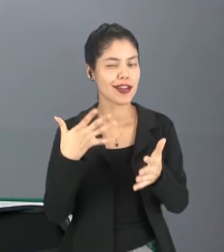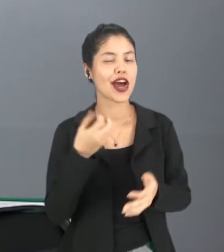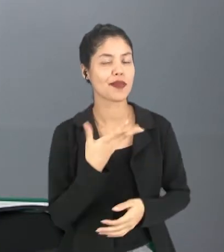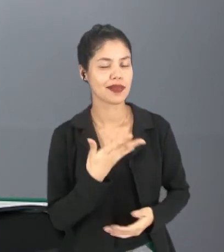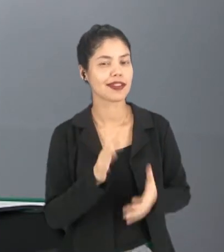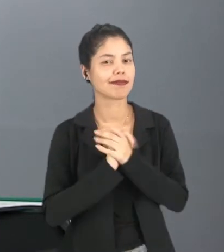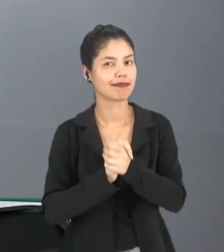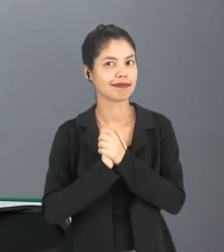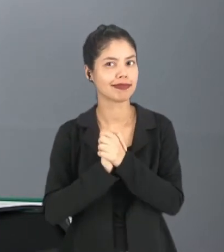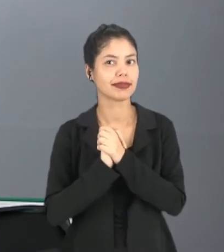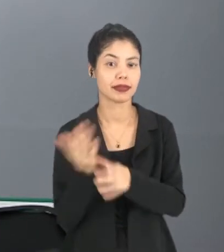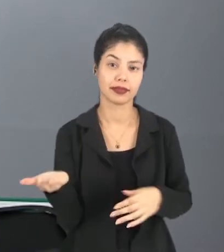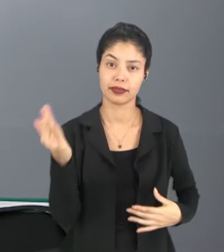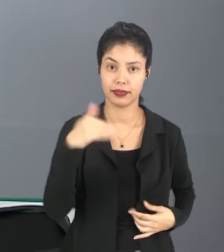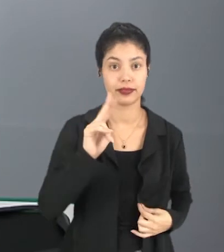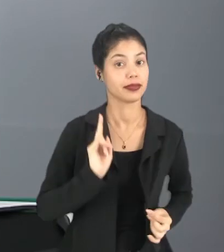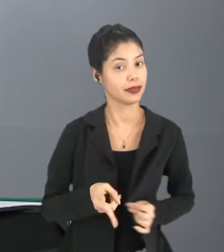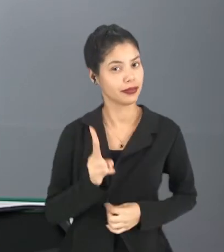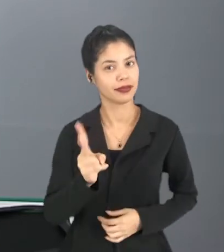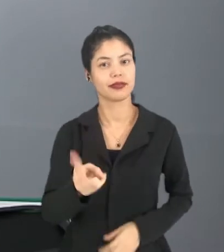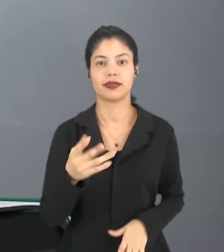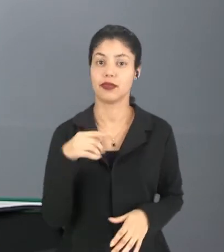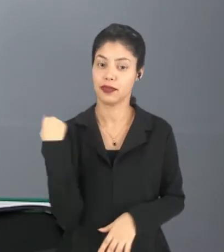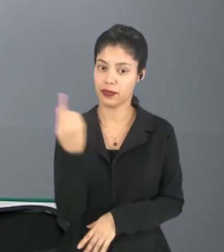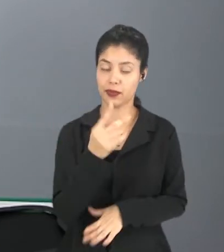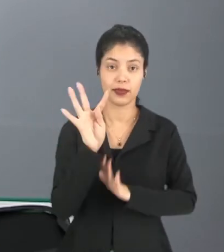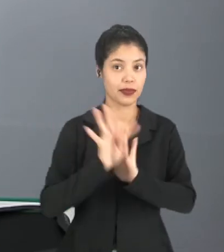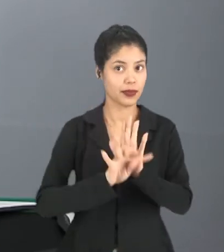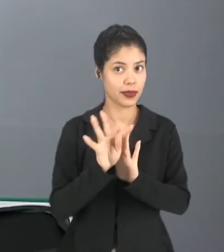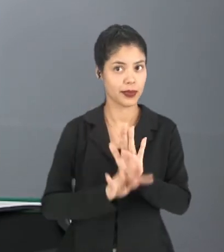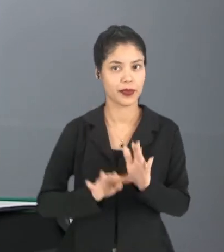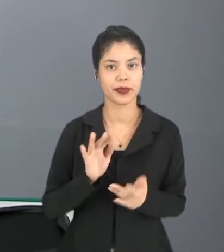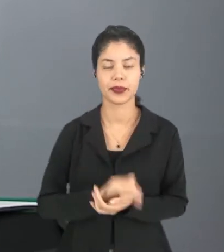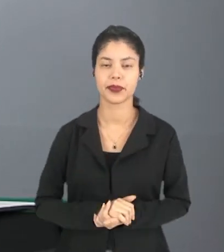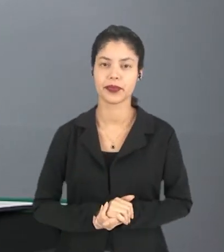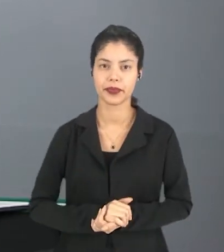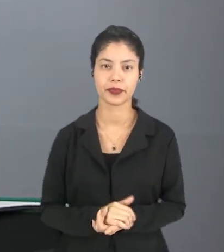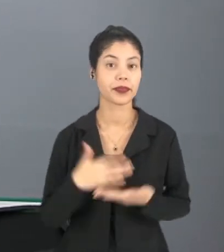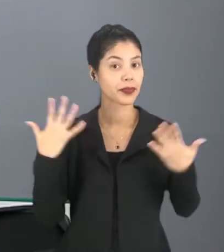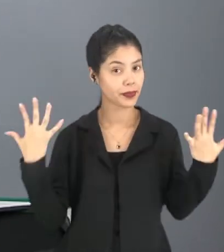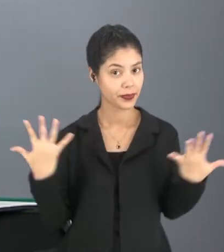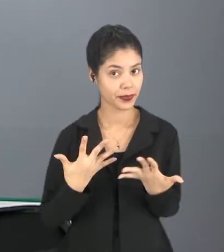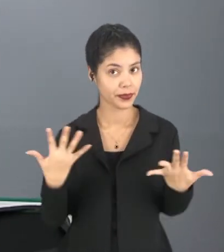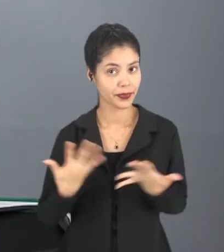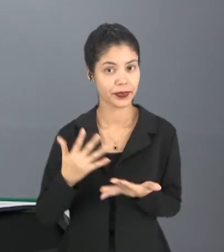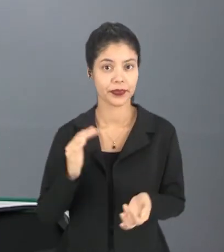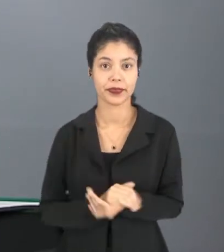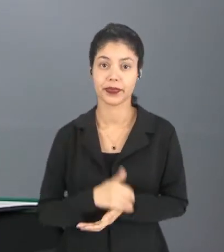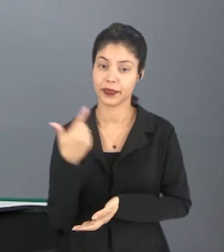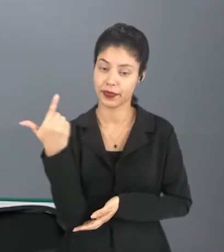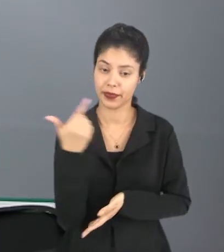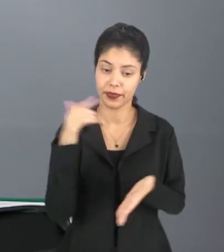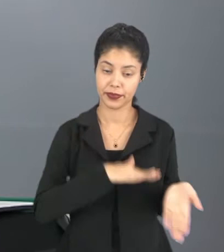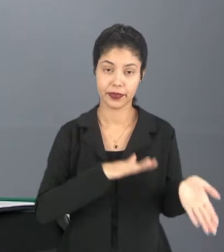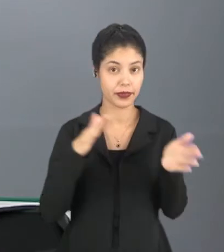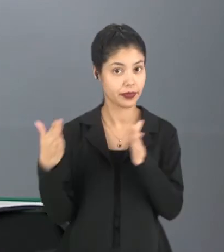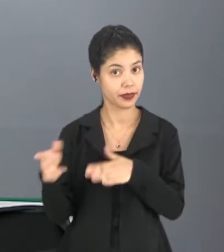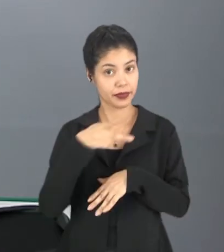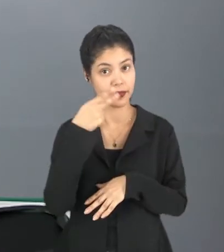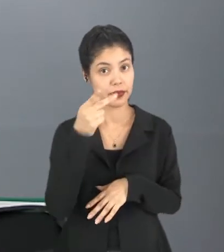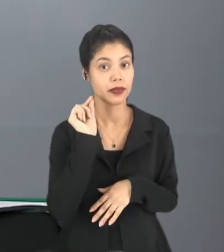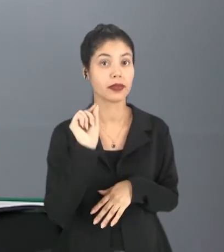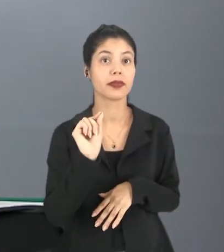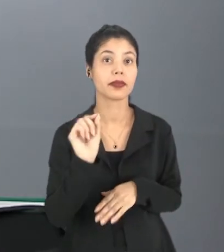bem. Vamos lá continuar o nosso texto. Agora, essa segunda parte vai falar